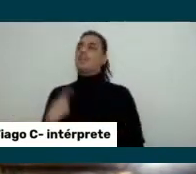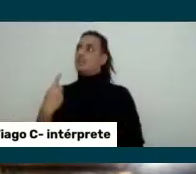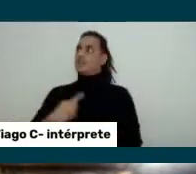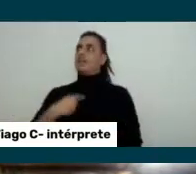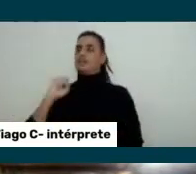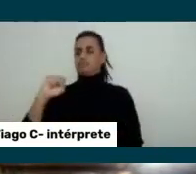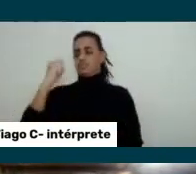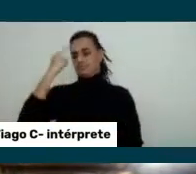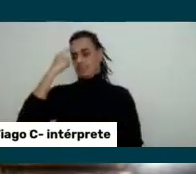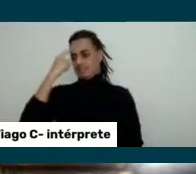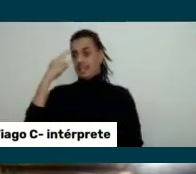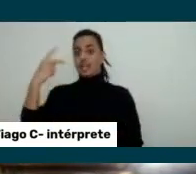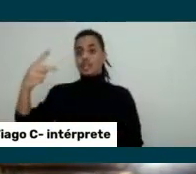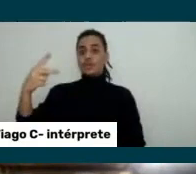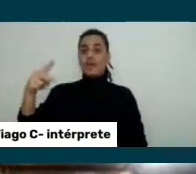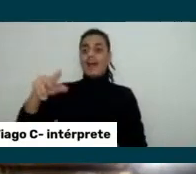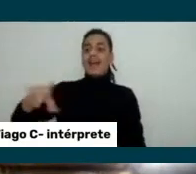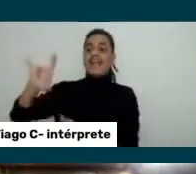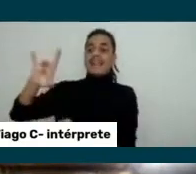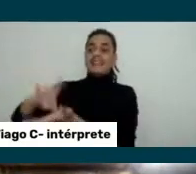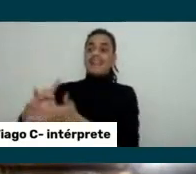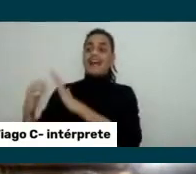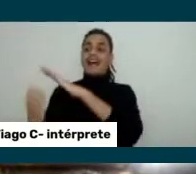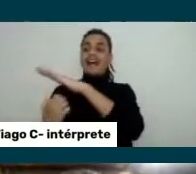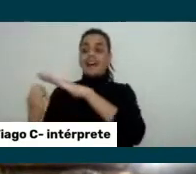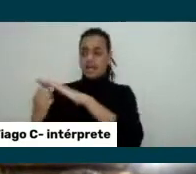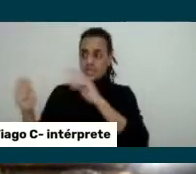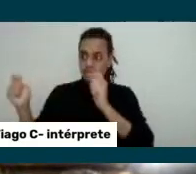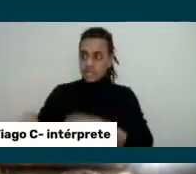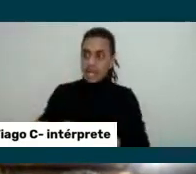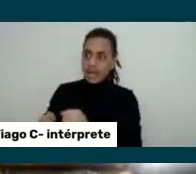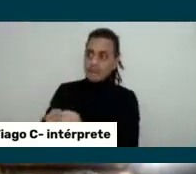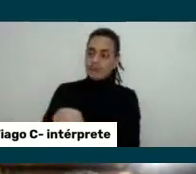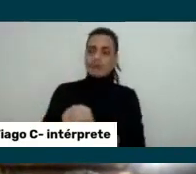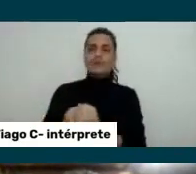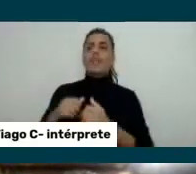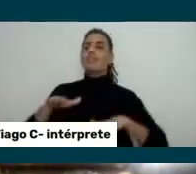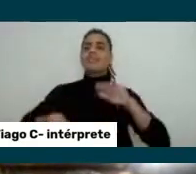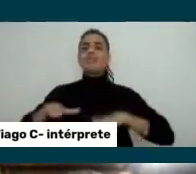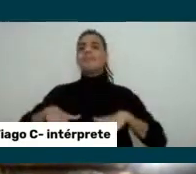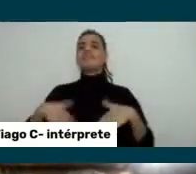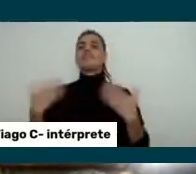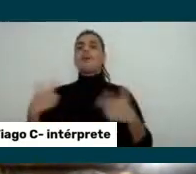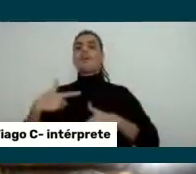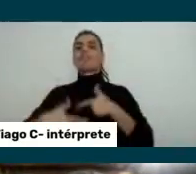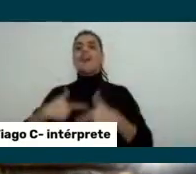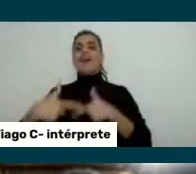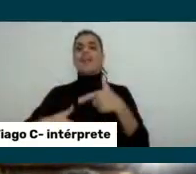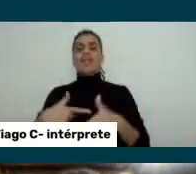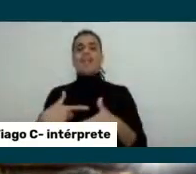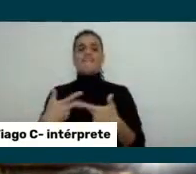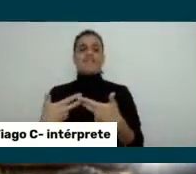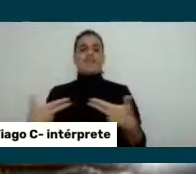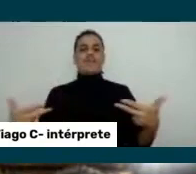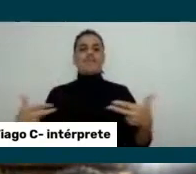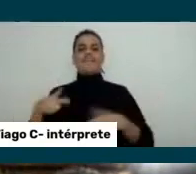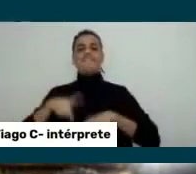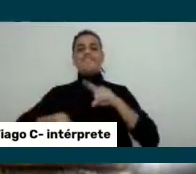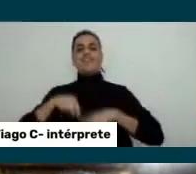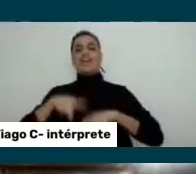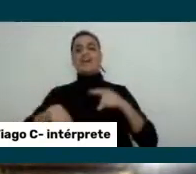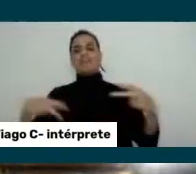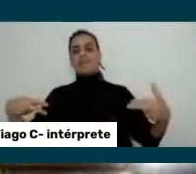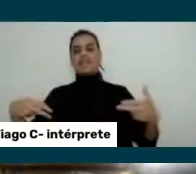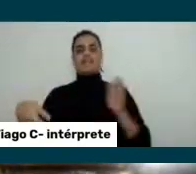sua realidade organizacional pode ser muito auxiliada a depender das tarefas que são vinculadas a coisas que ferramentas de